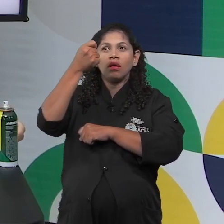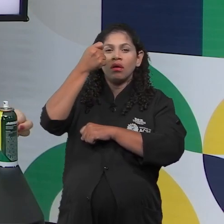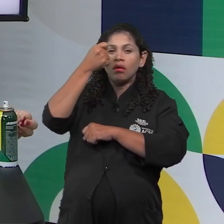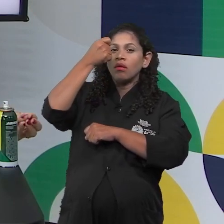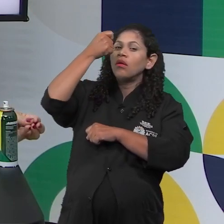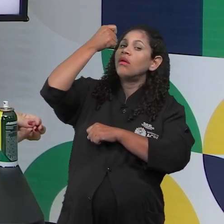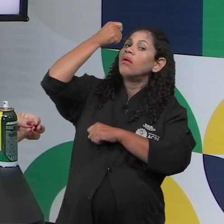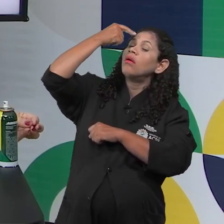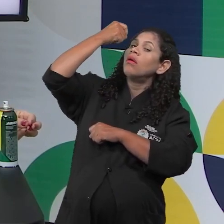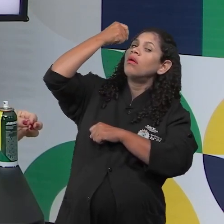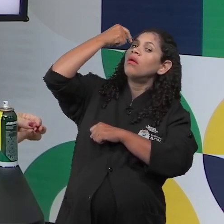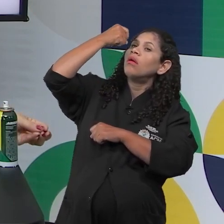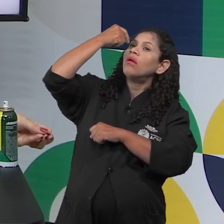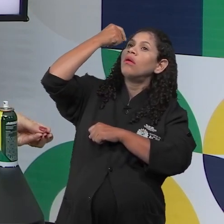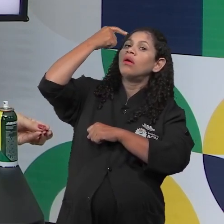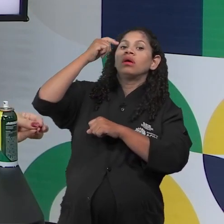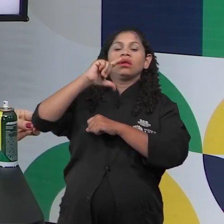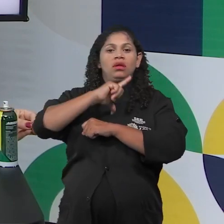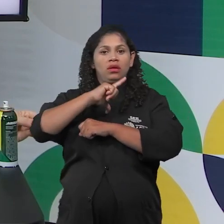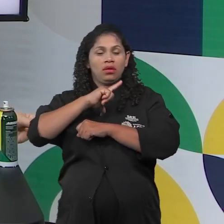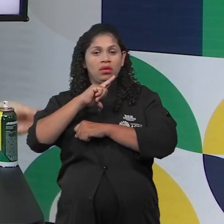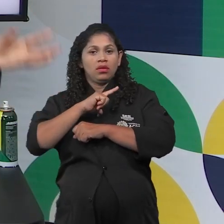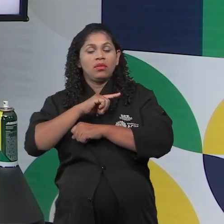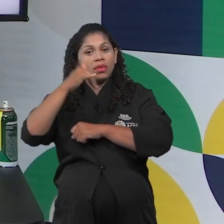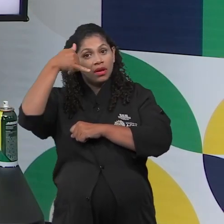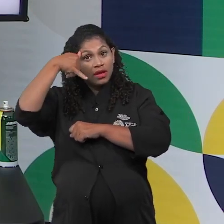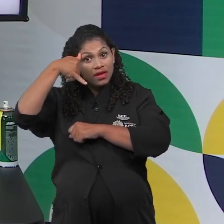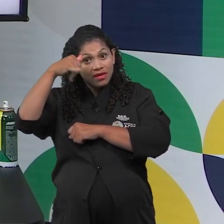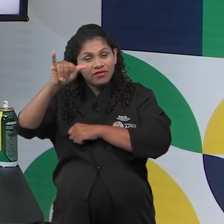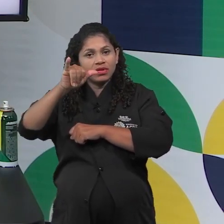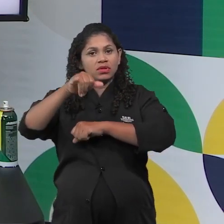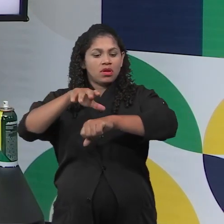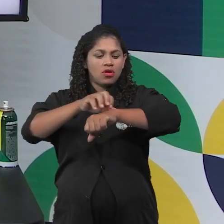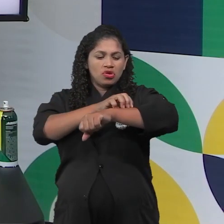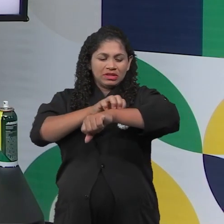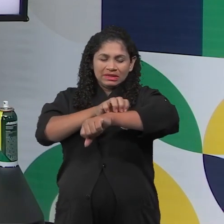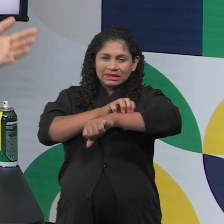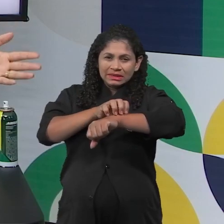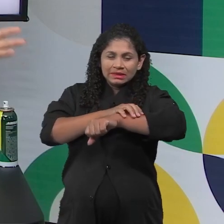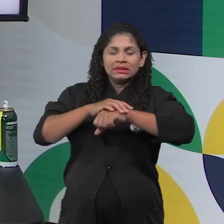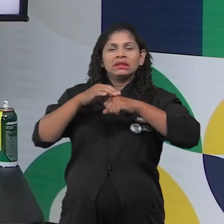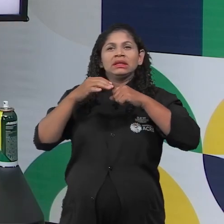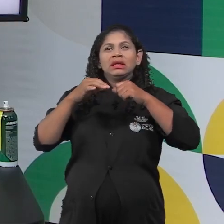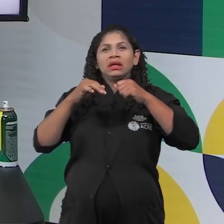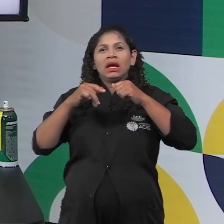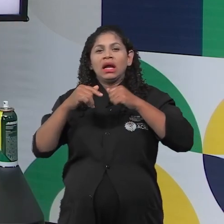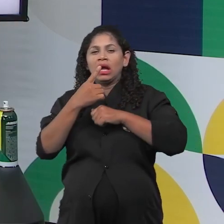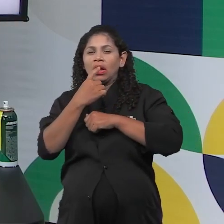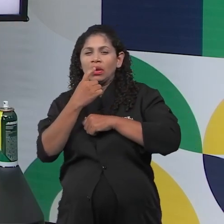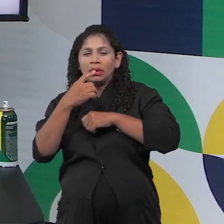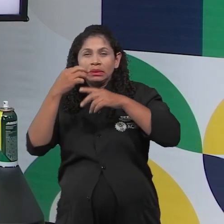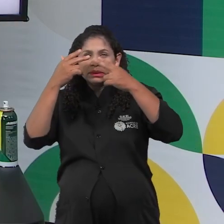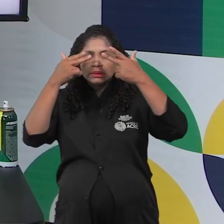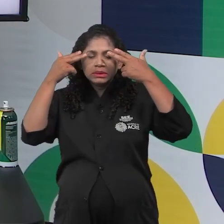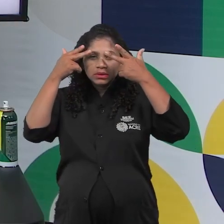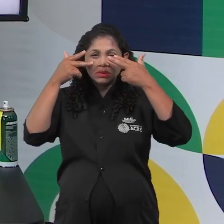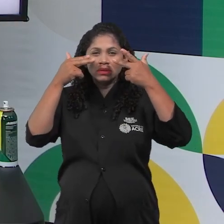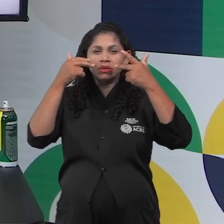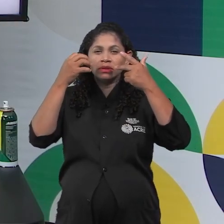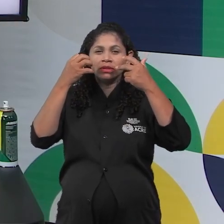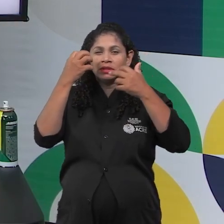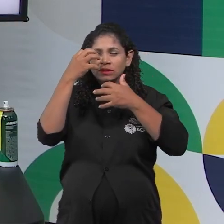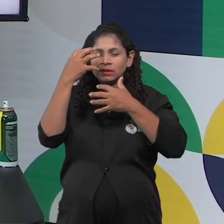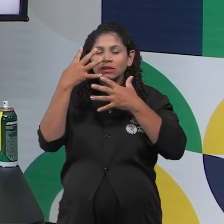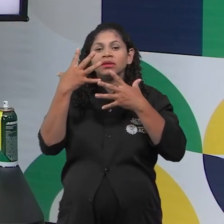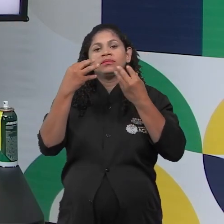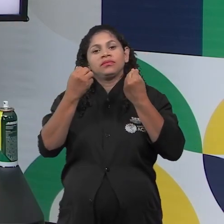exemplo, que tem uma ação anti-alérgica, né, que vai melhorar ali a vermelhidão dos olhos, vai melhorar a coceira dos olhos. A gente